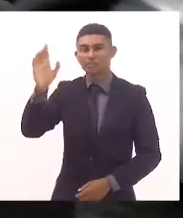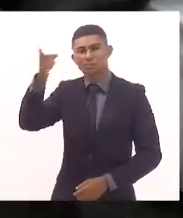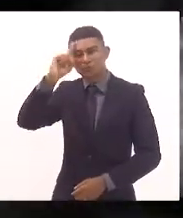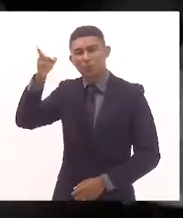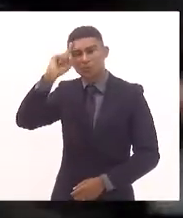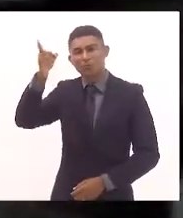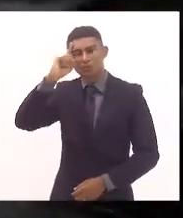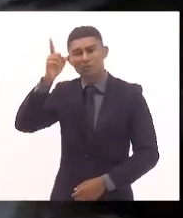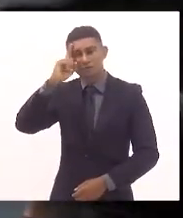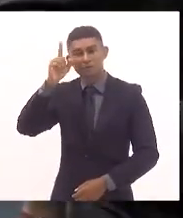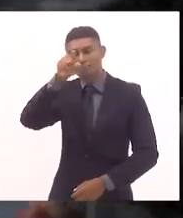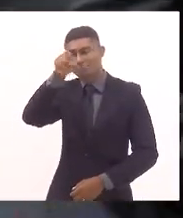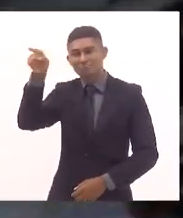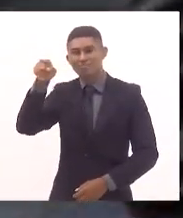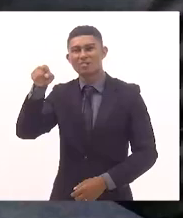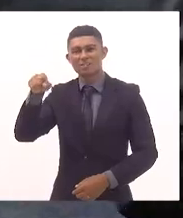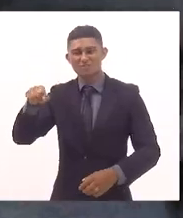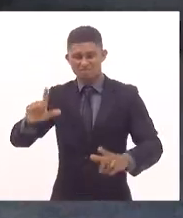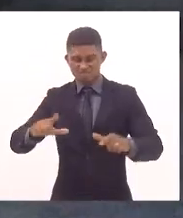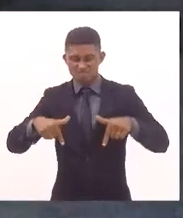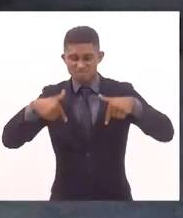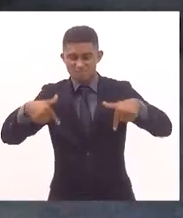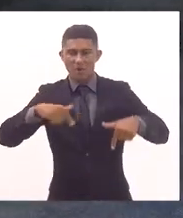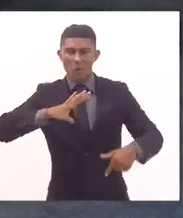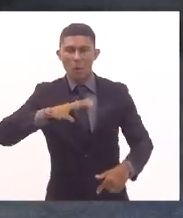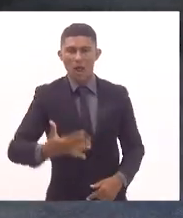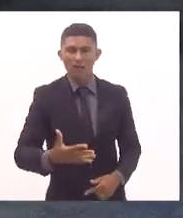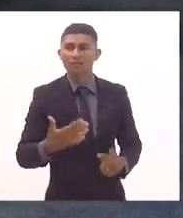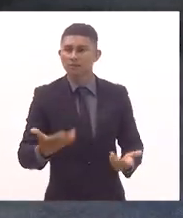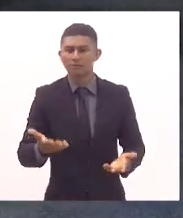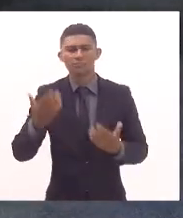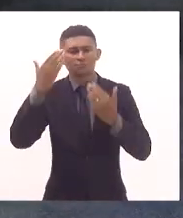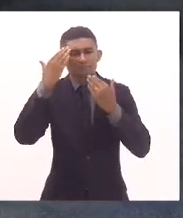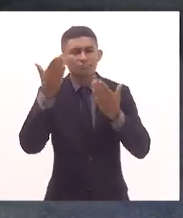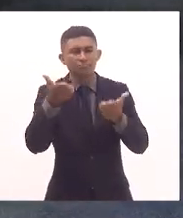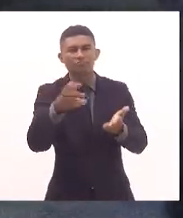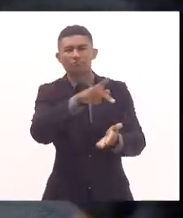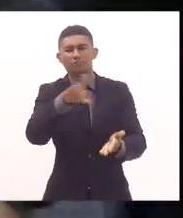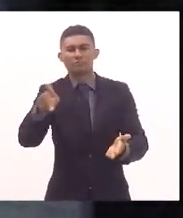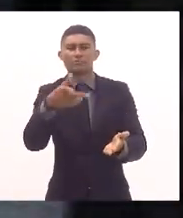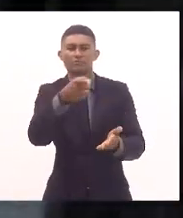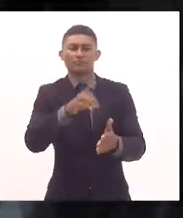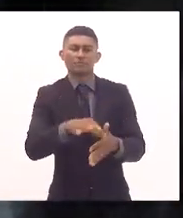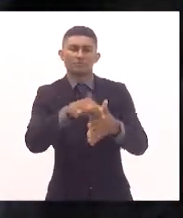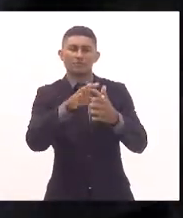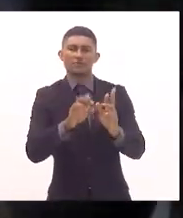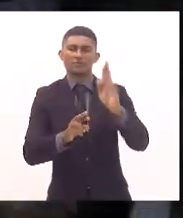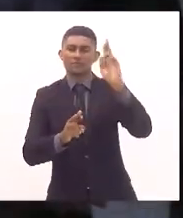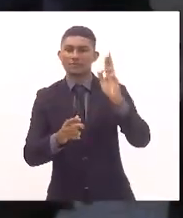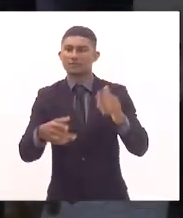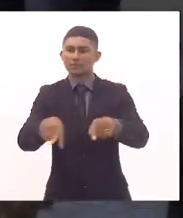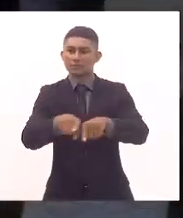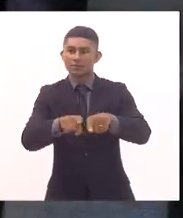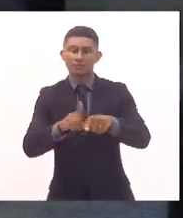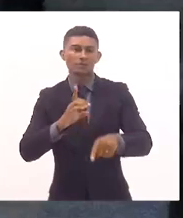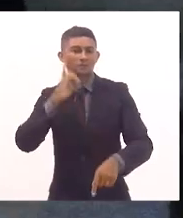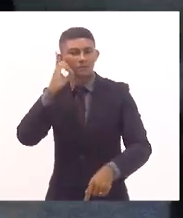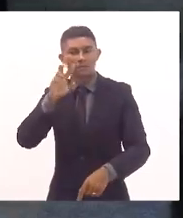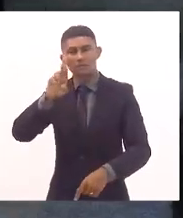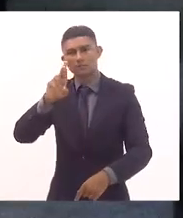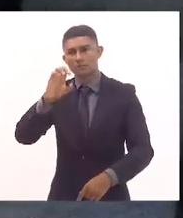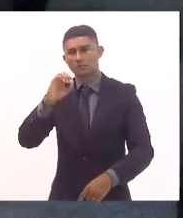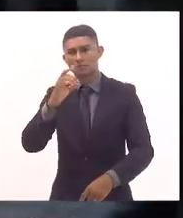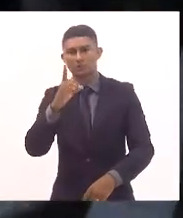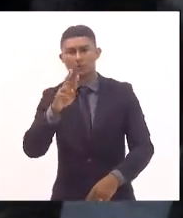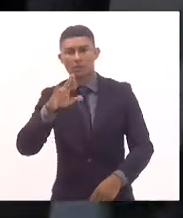dias demonstram competência e coragem. Obrigada, presidente, pela sua liderança. Obrigada, deputado Rodrigo Amorim,